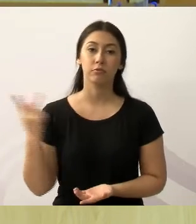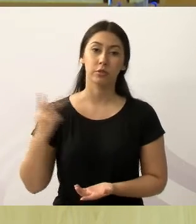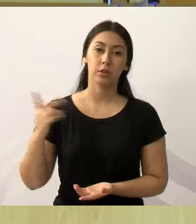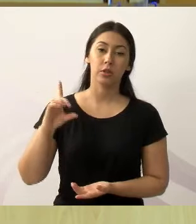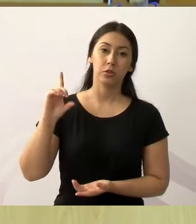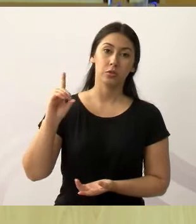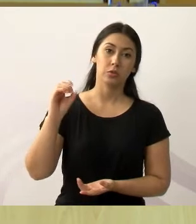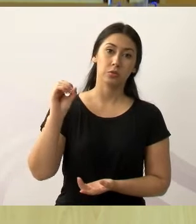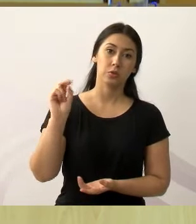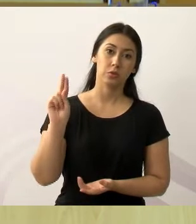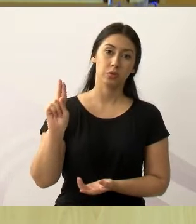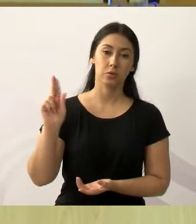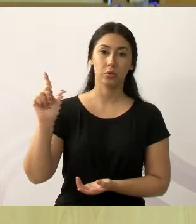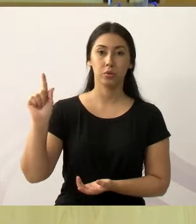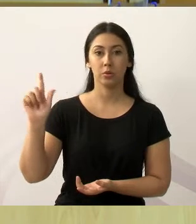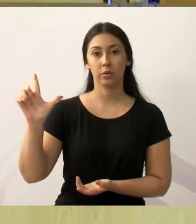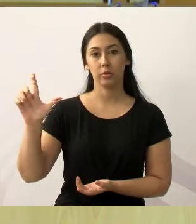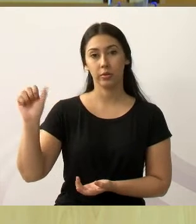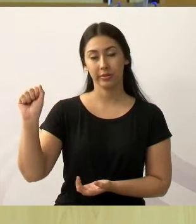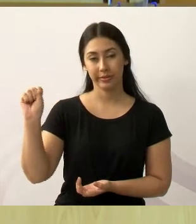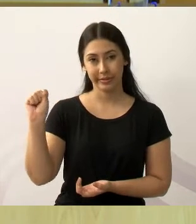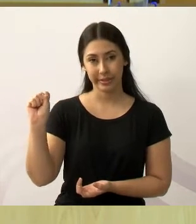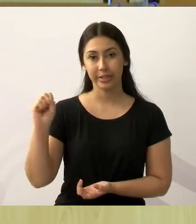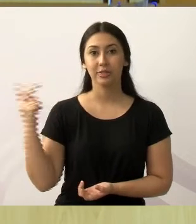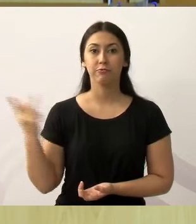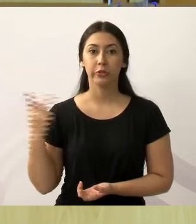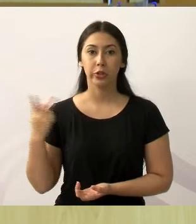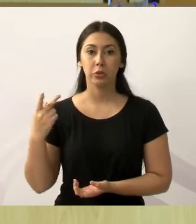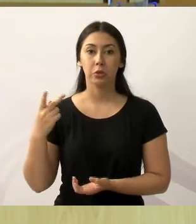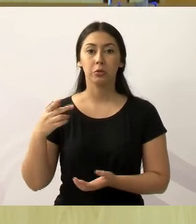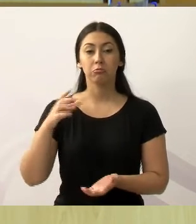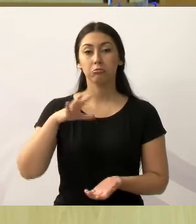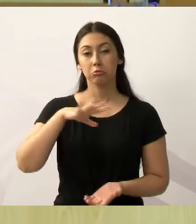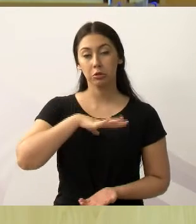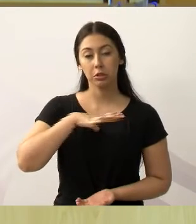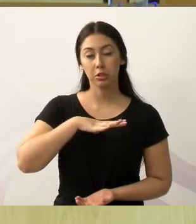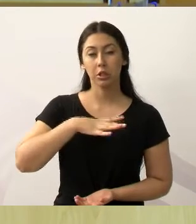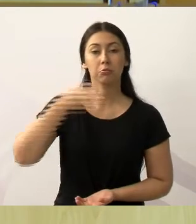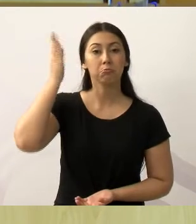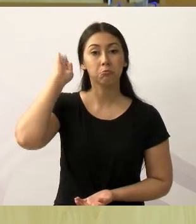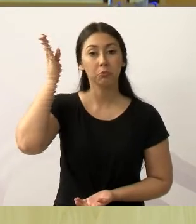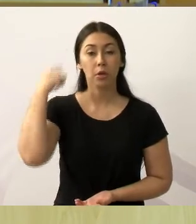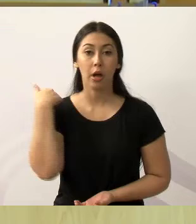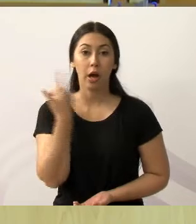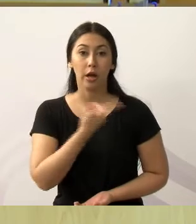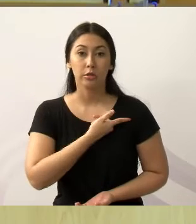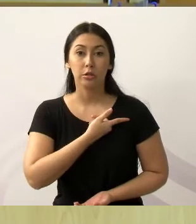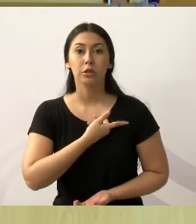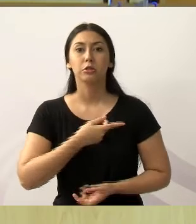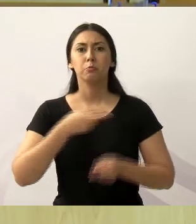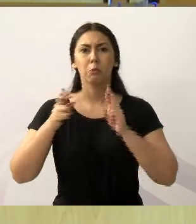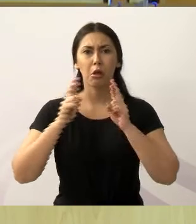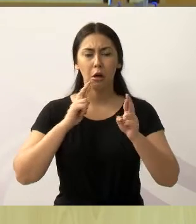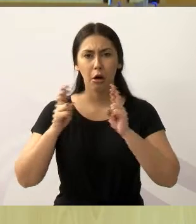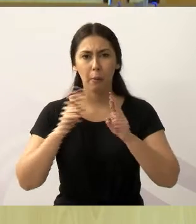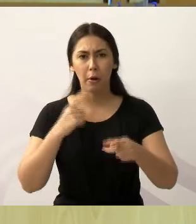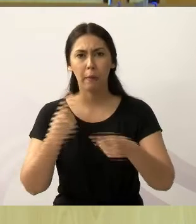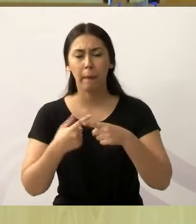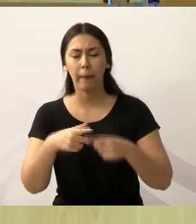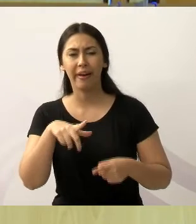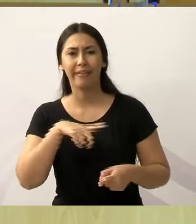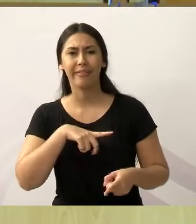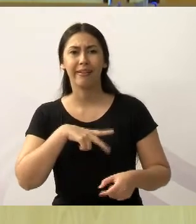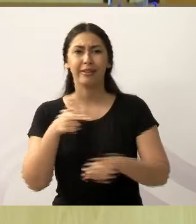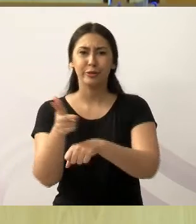carbonne vereador da cidade de taubaté dizemos pois da veiculação de um vídeo na rede